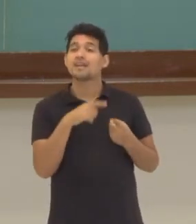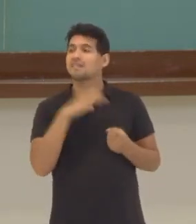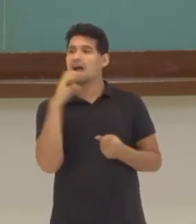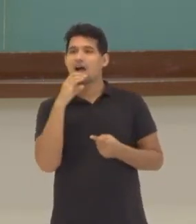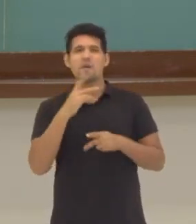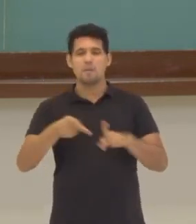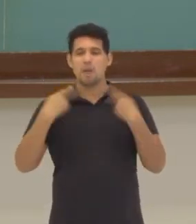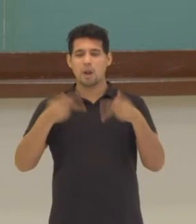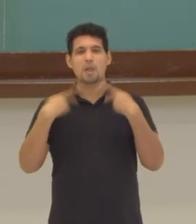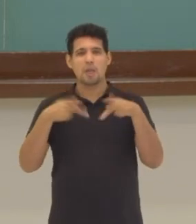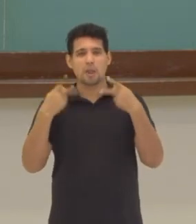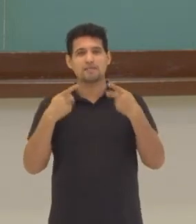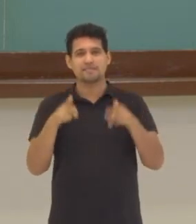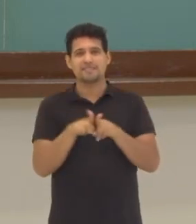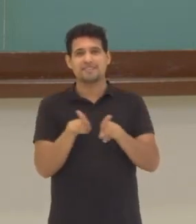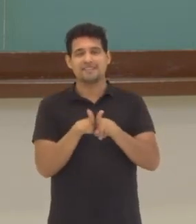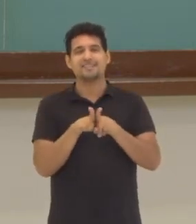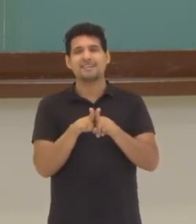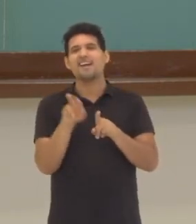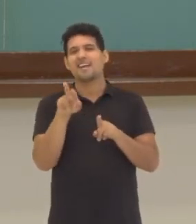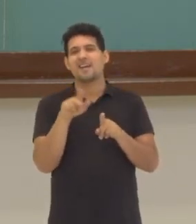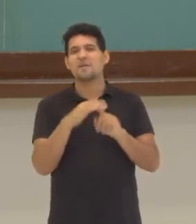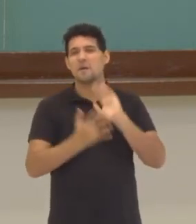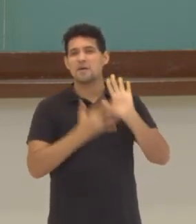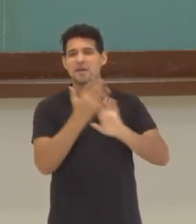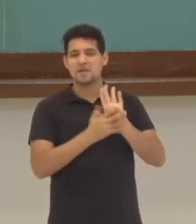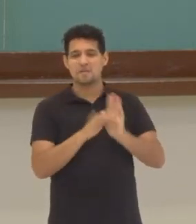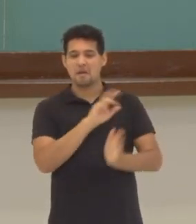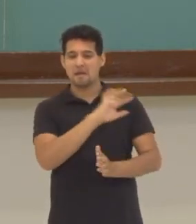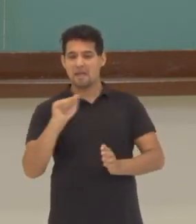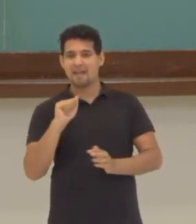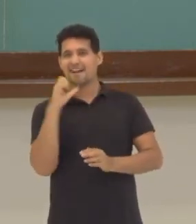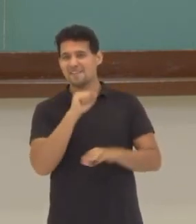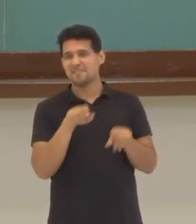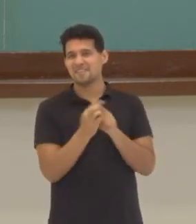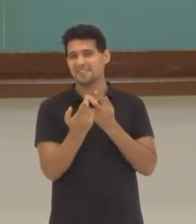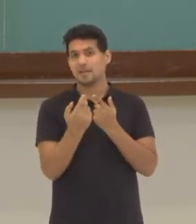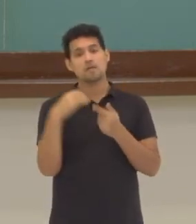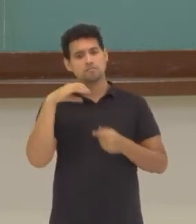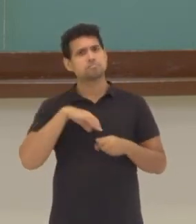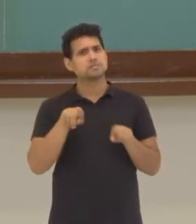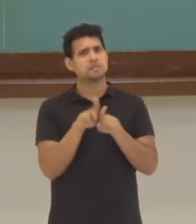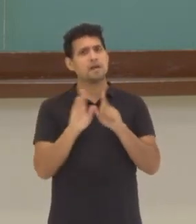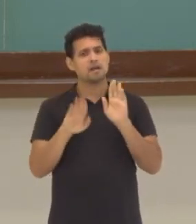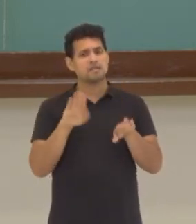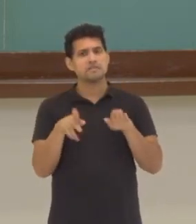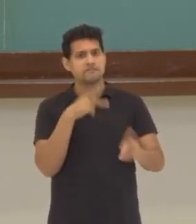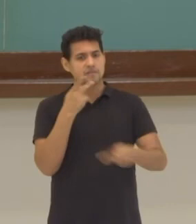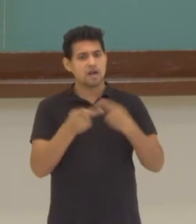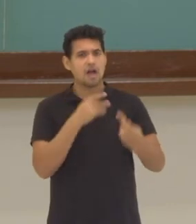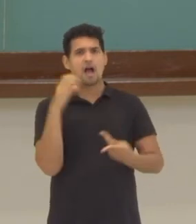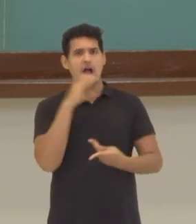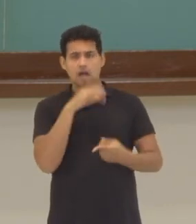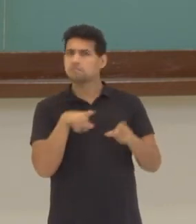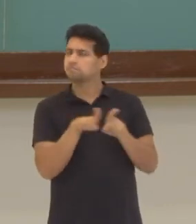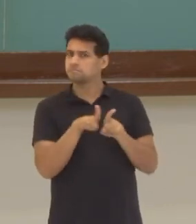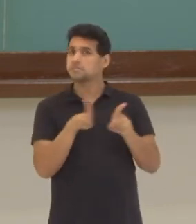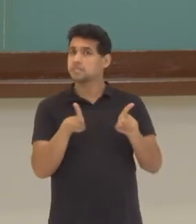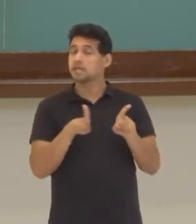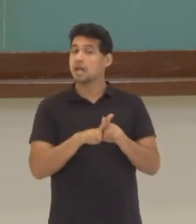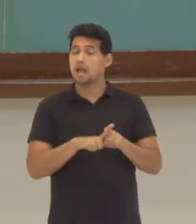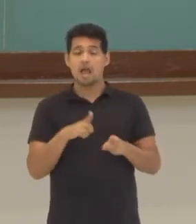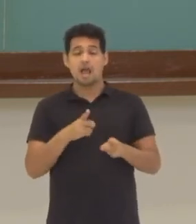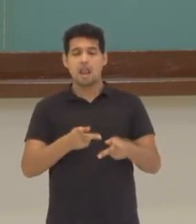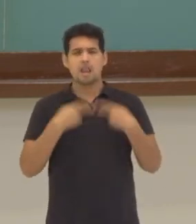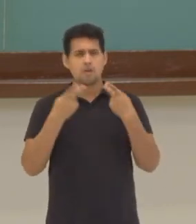de raciocínio. E nós não precisamos ficar nos cobrando tanto, porque nós estamos numa situação mais informal. Então, a linguagem pode